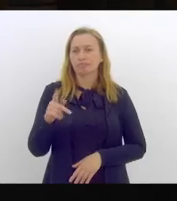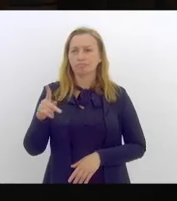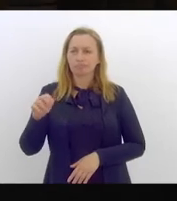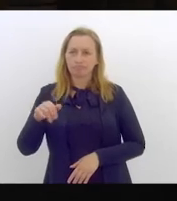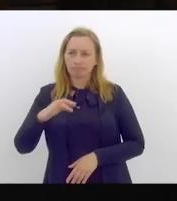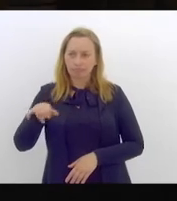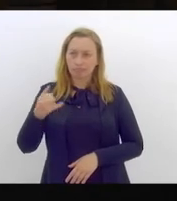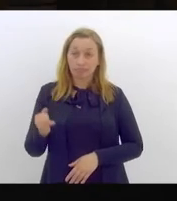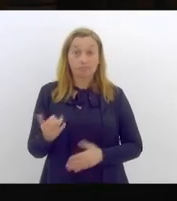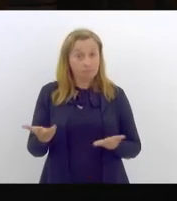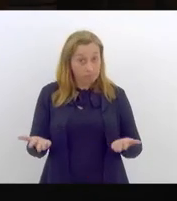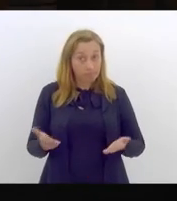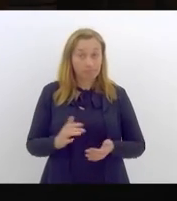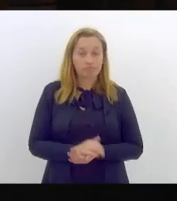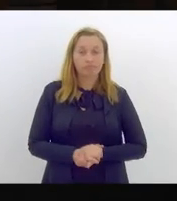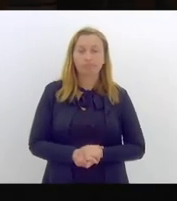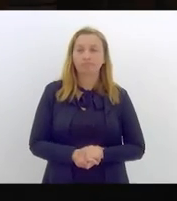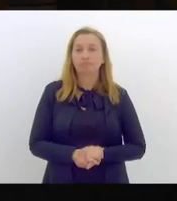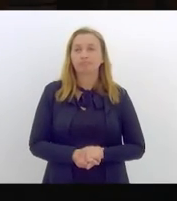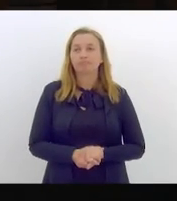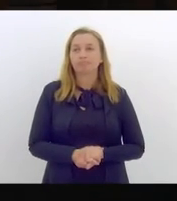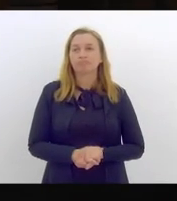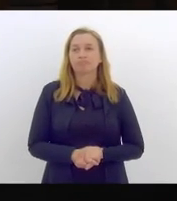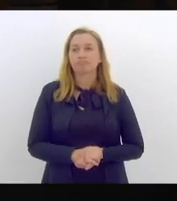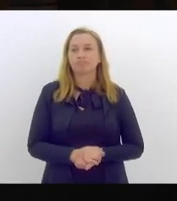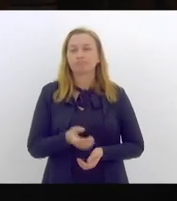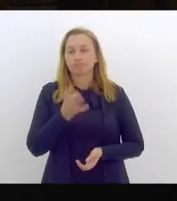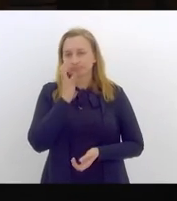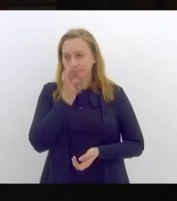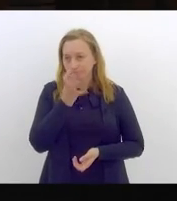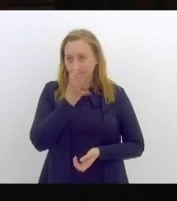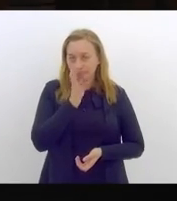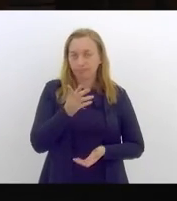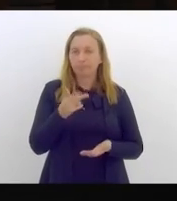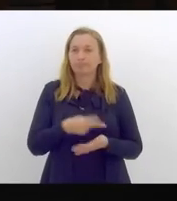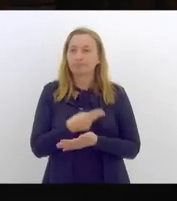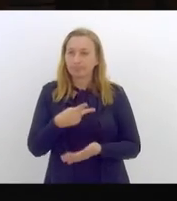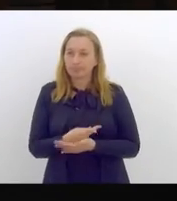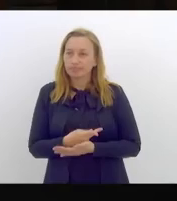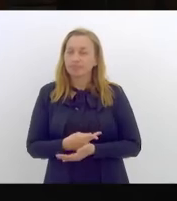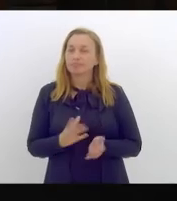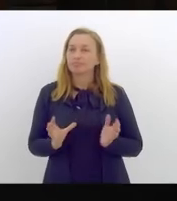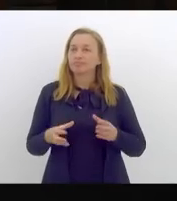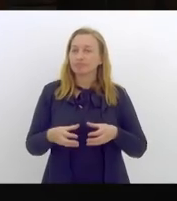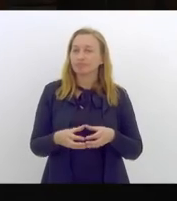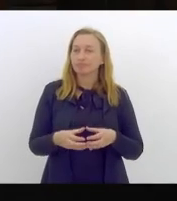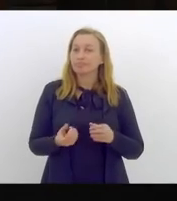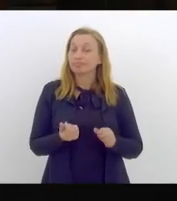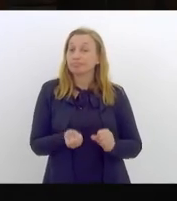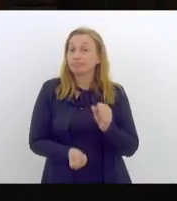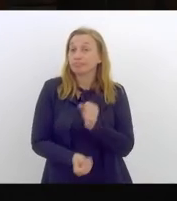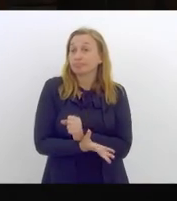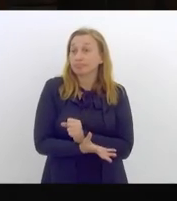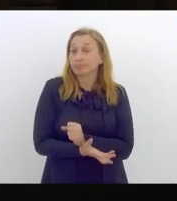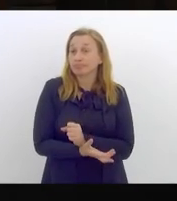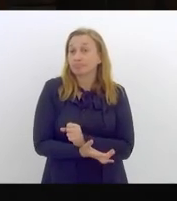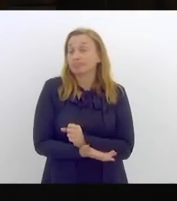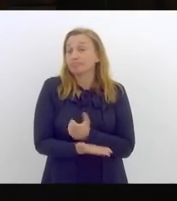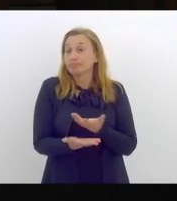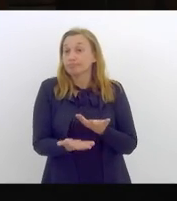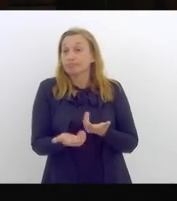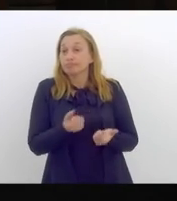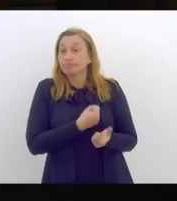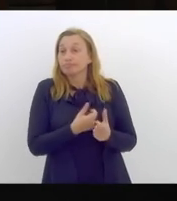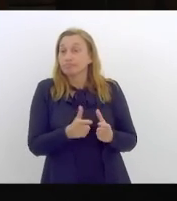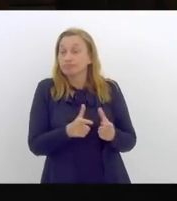nesse cenário, né, de inúmeras denúncias de irregularidades no órgão, de corrupção, e ele terá um aumento